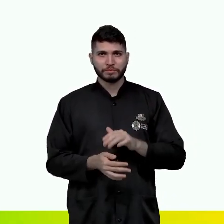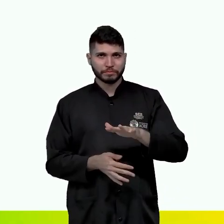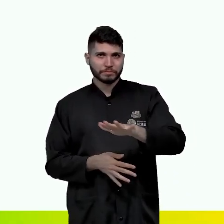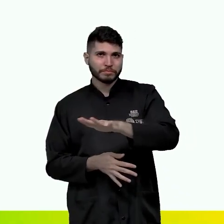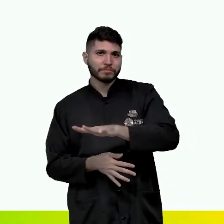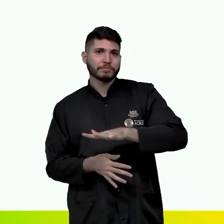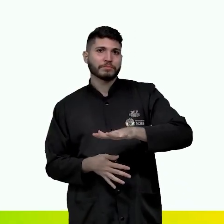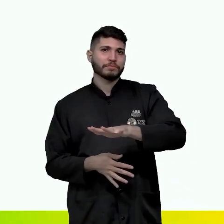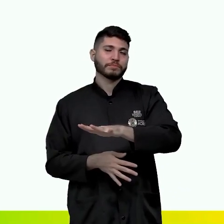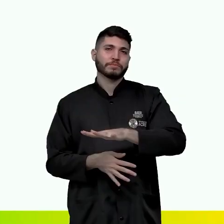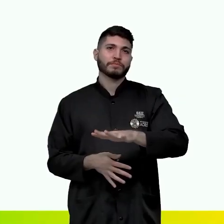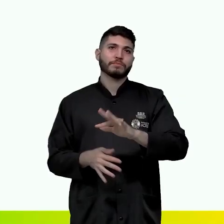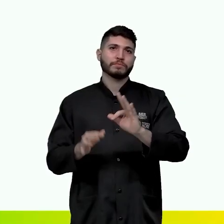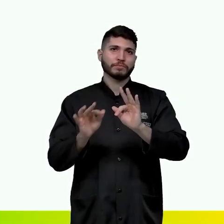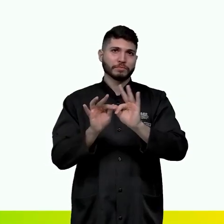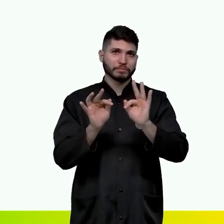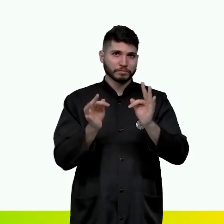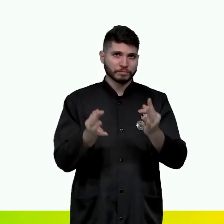tipo.